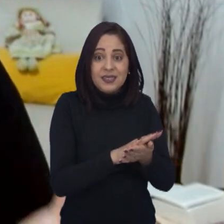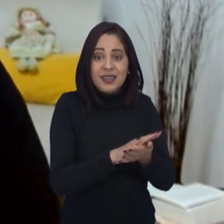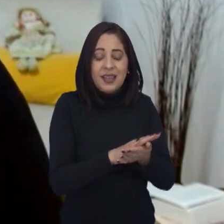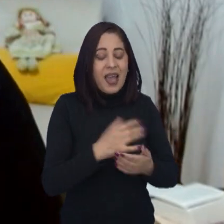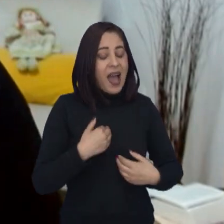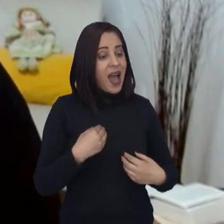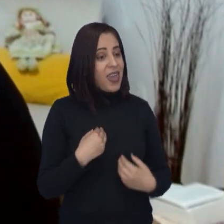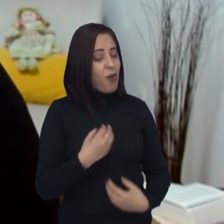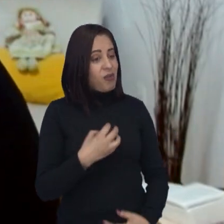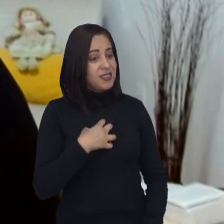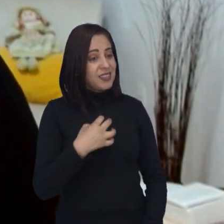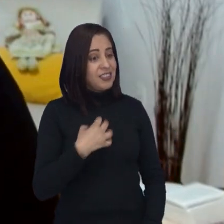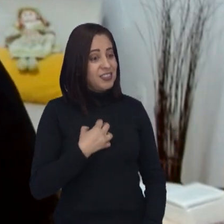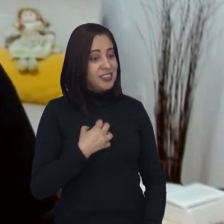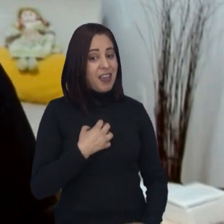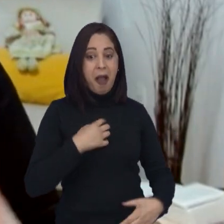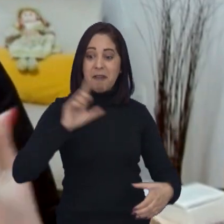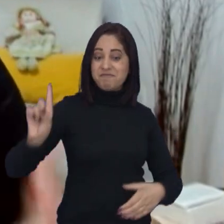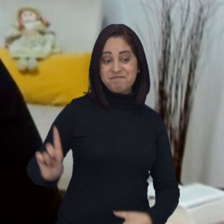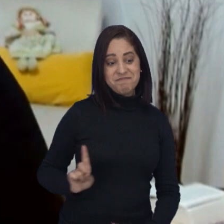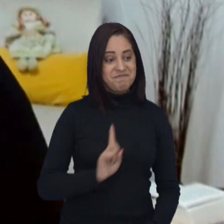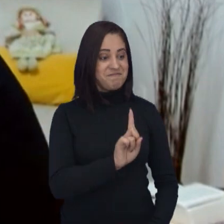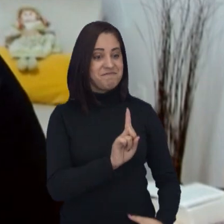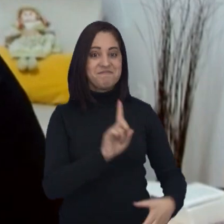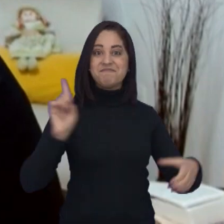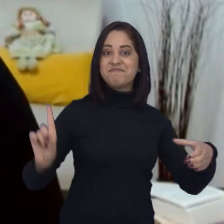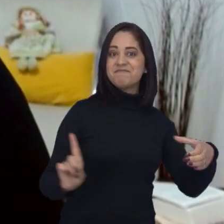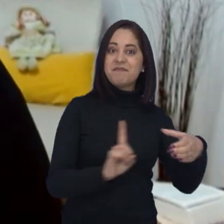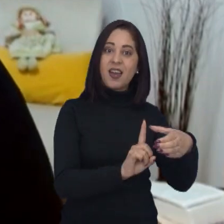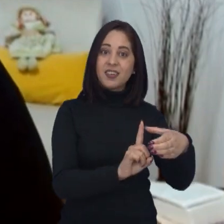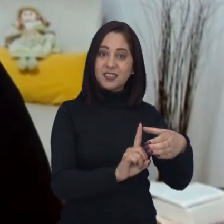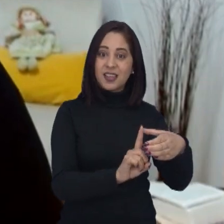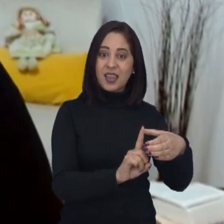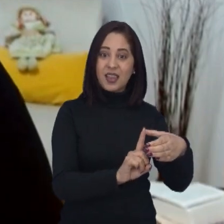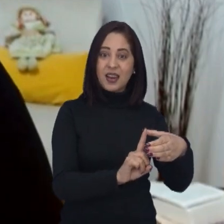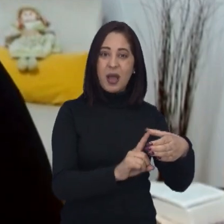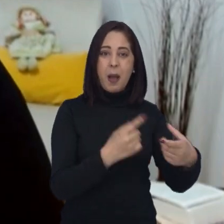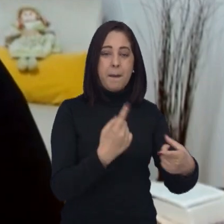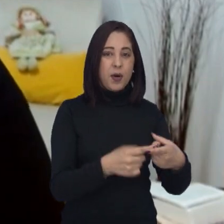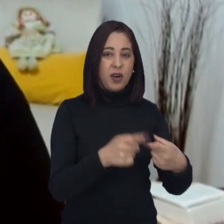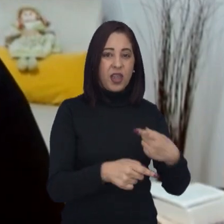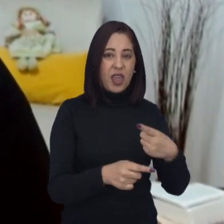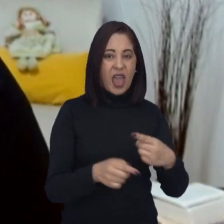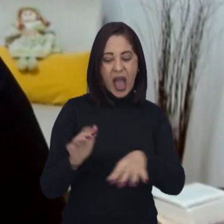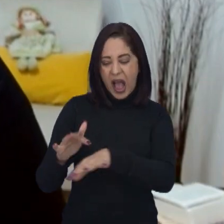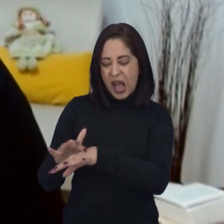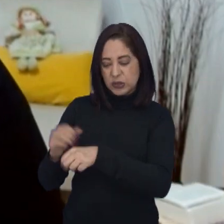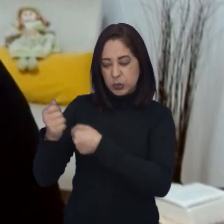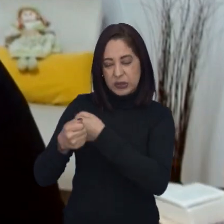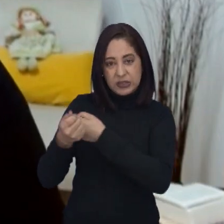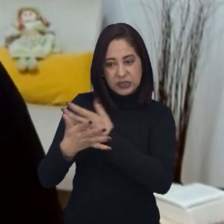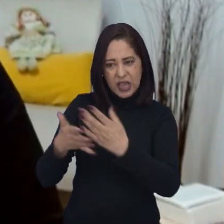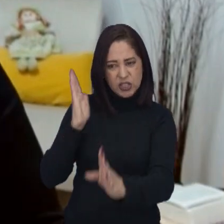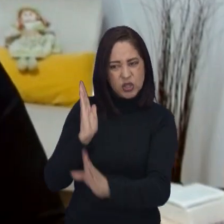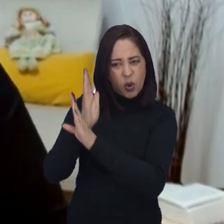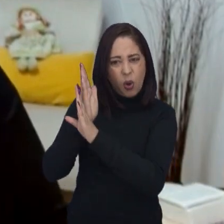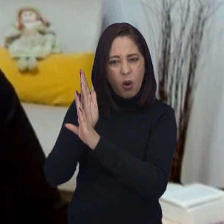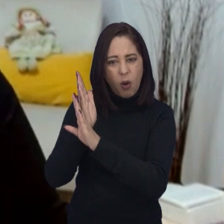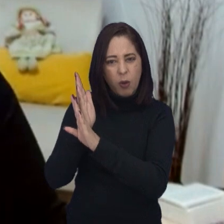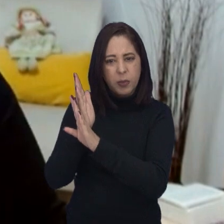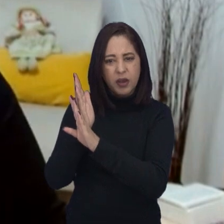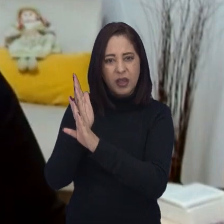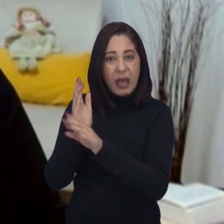senti pertencente. Porque quando o diagnóstico do vitiligo vem, a primeira coisa que a gente sente é